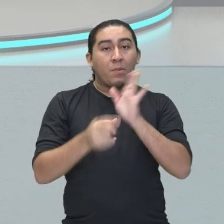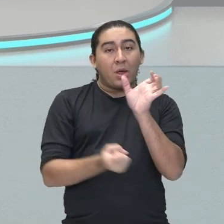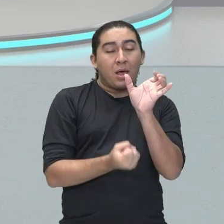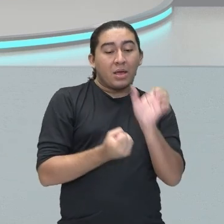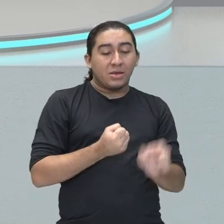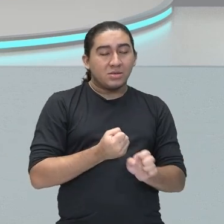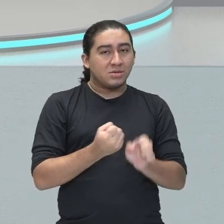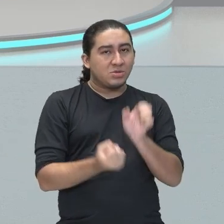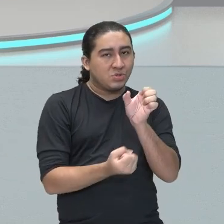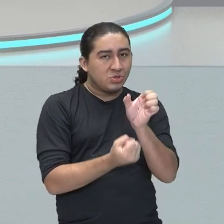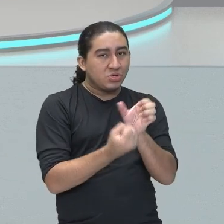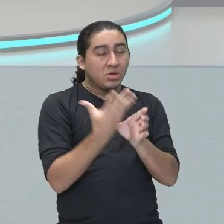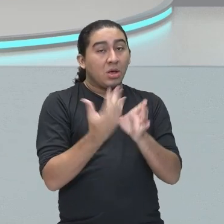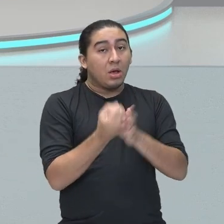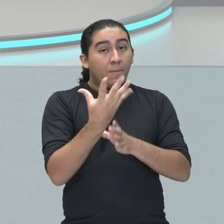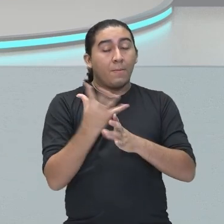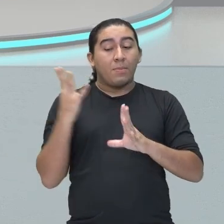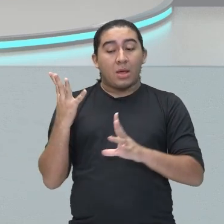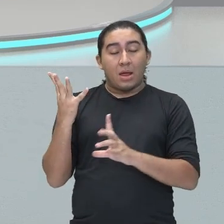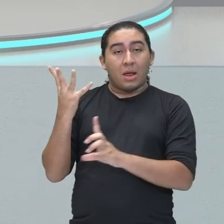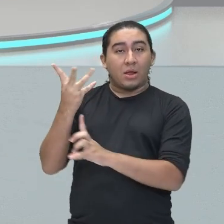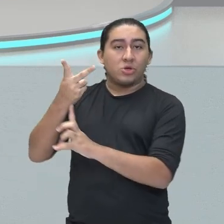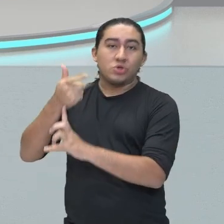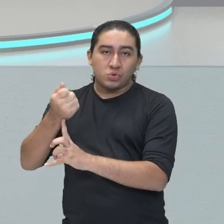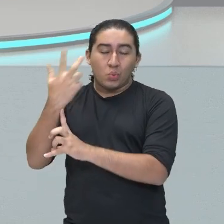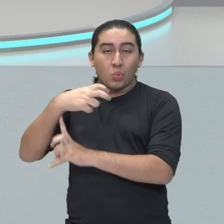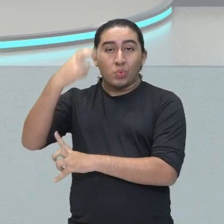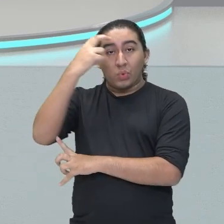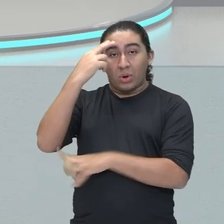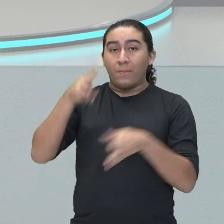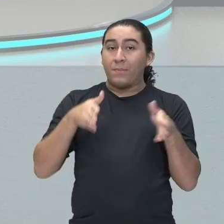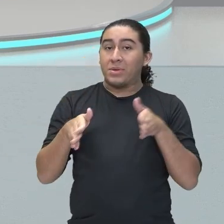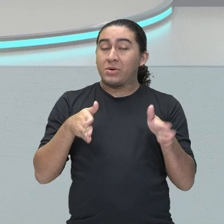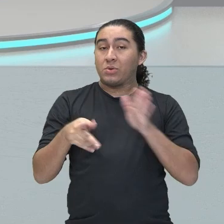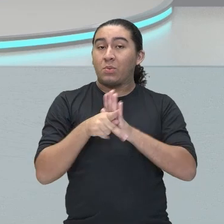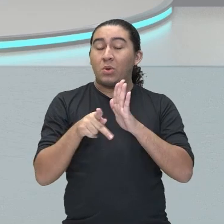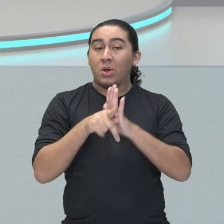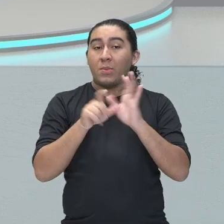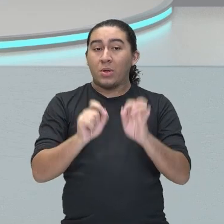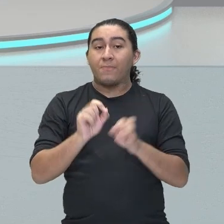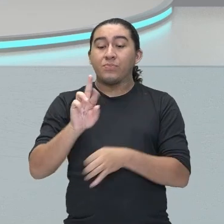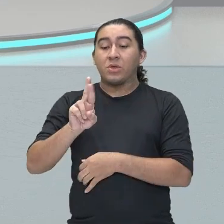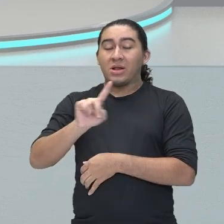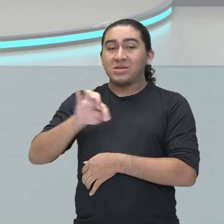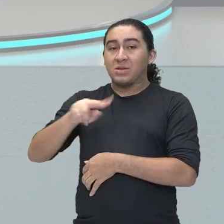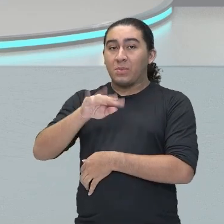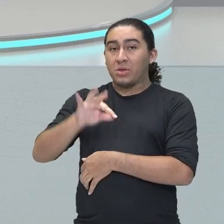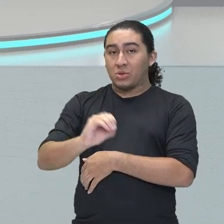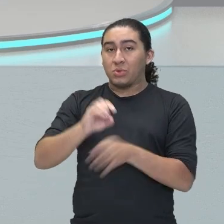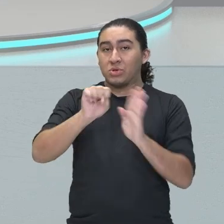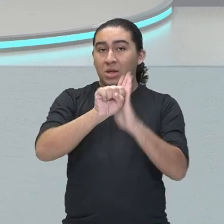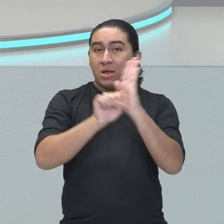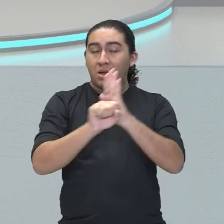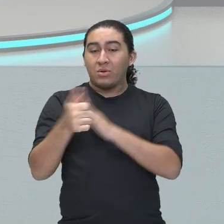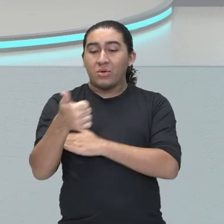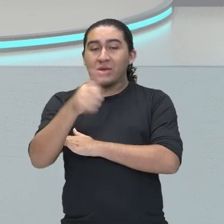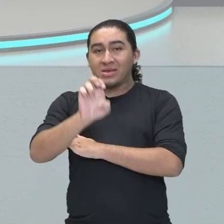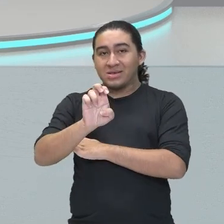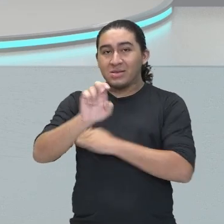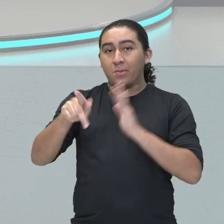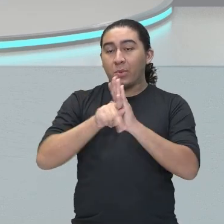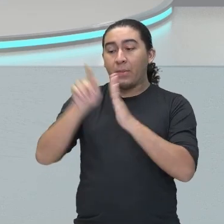artístico-cultural que ocorreu durante o período do Renascimento, a partir do século XV, na